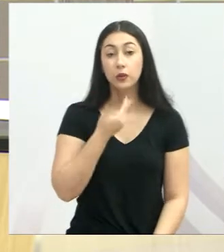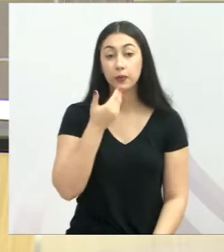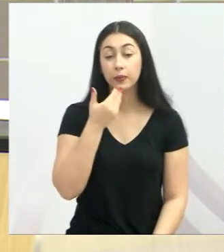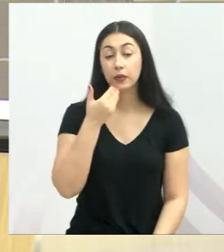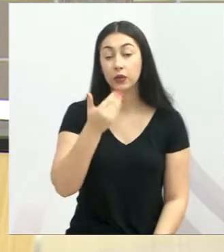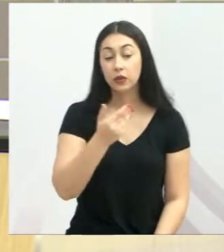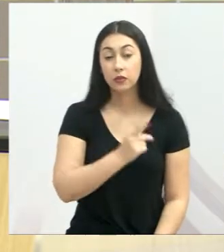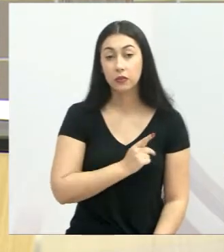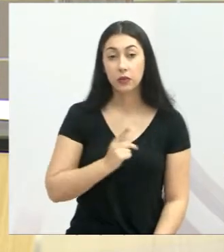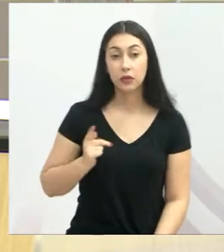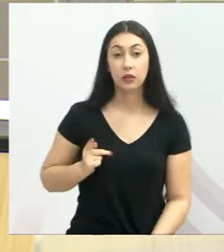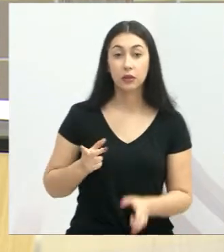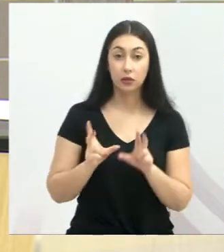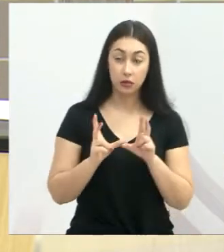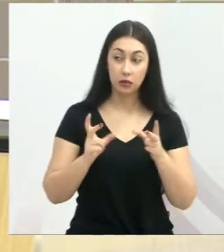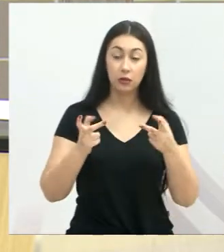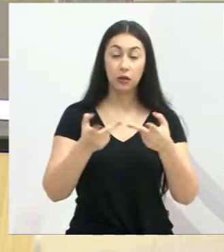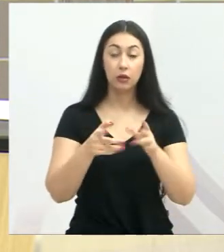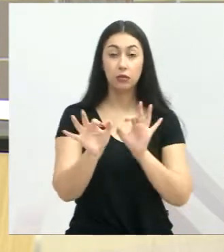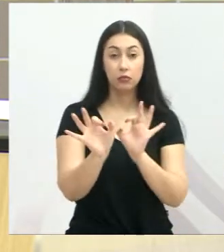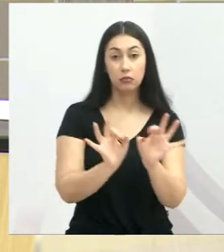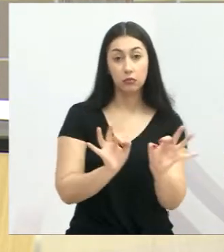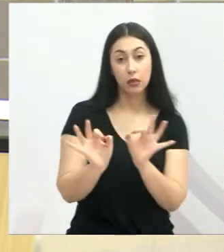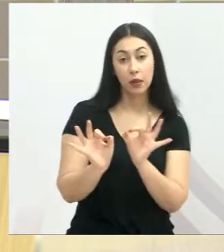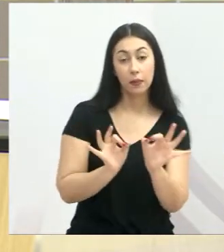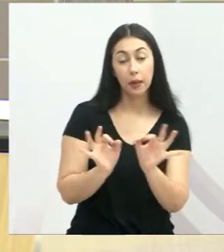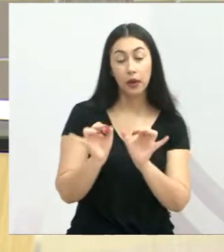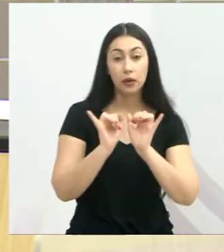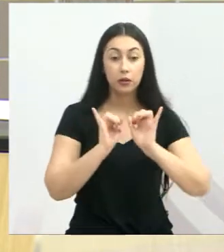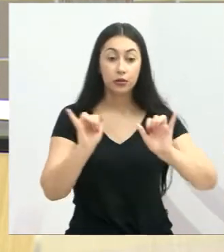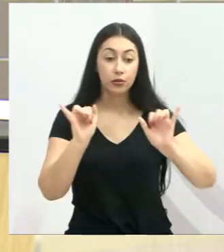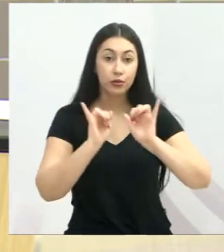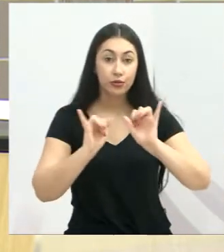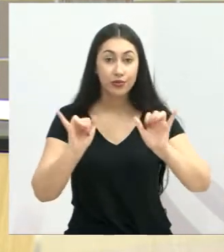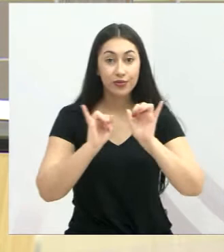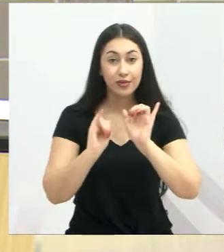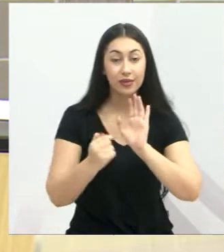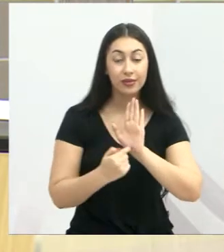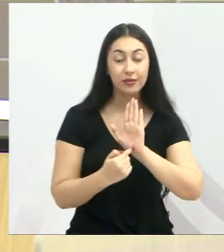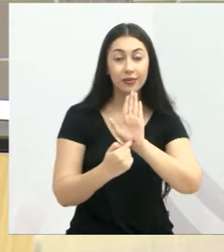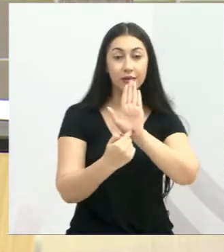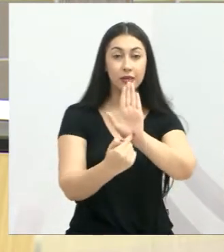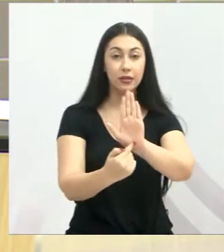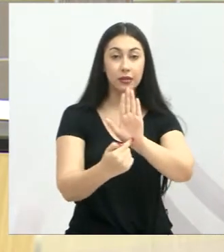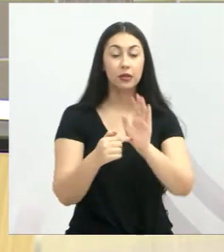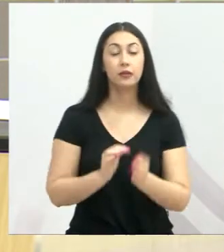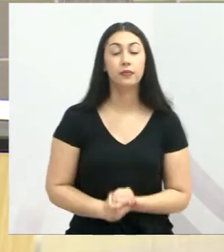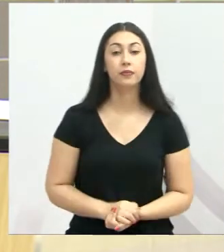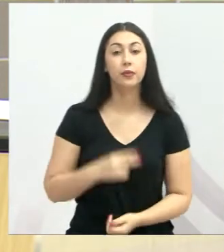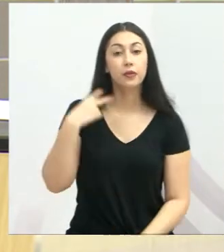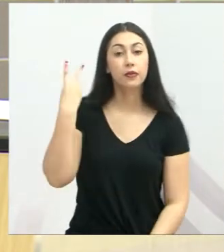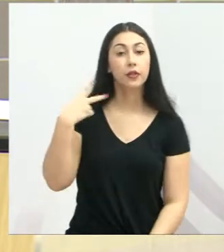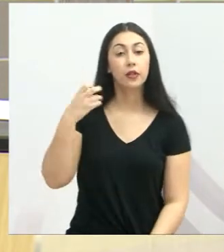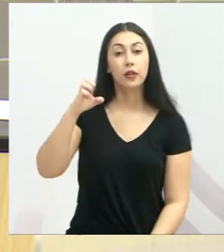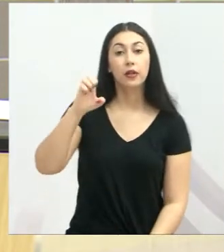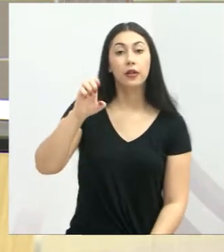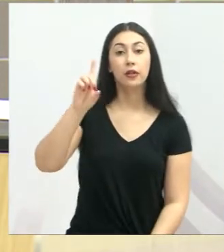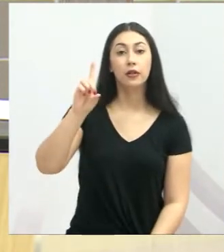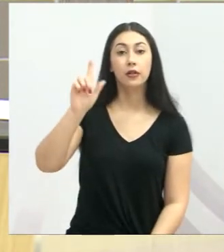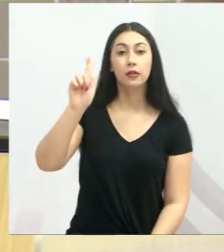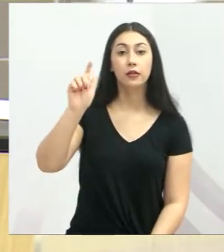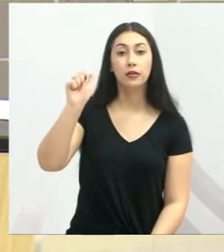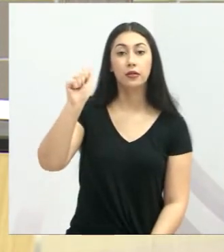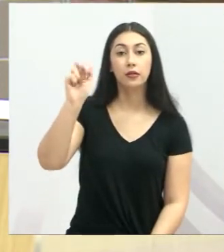Casa que sejam adotadas providências habituais para a divulgação da presente manifestação. Vereador Edgar Sasaki.